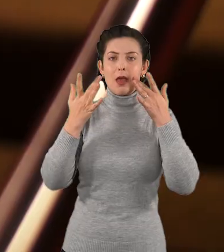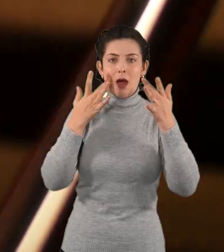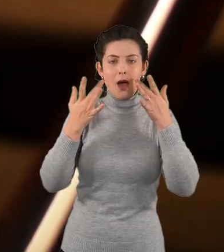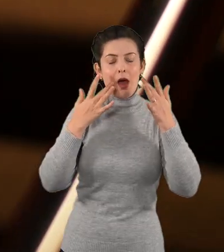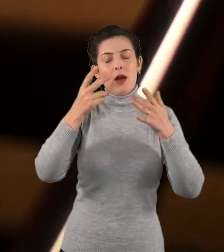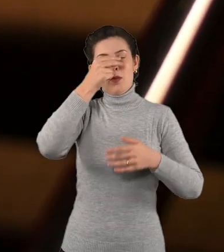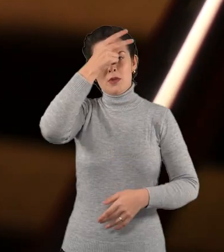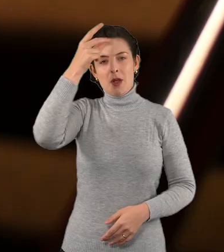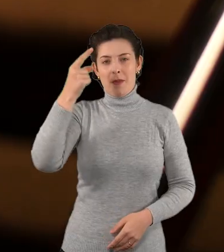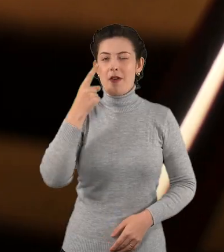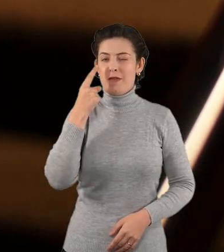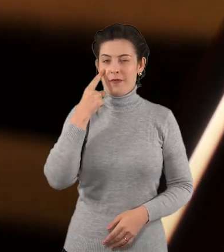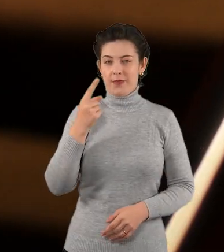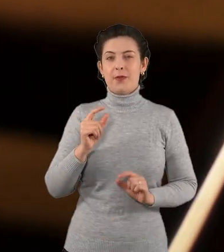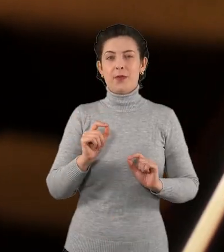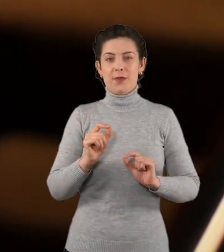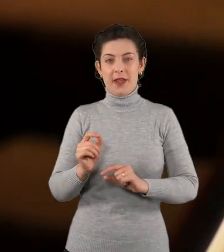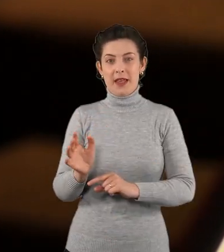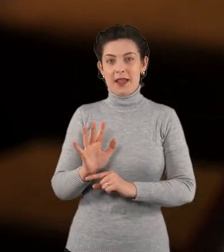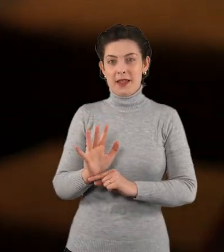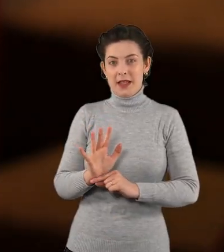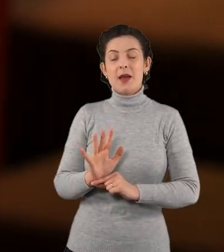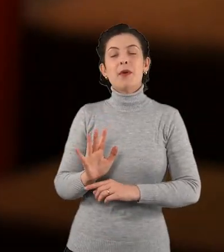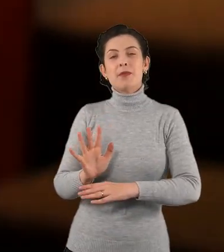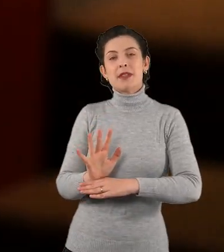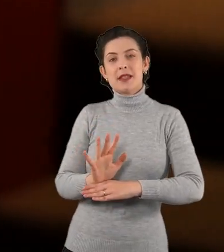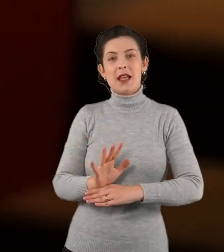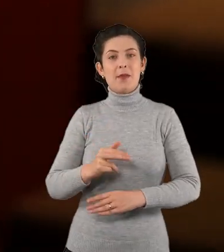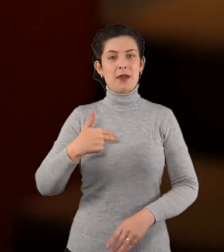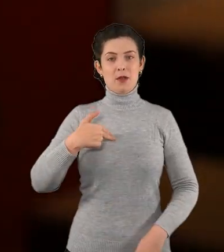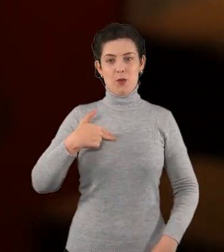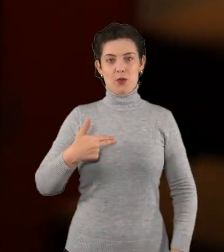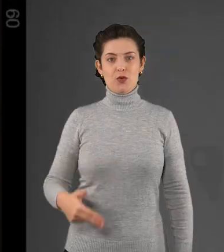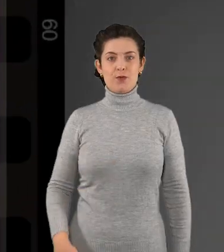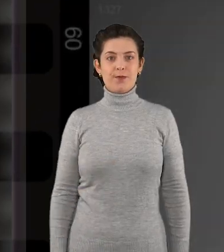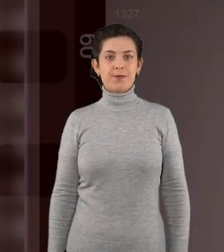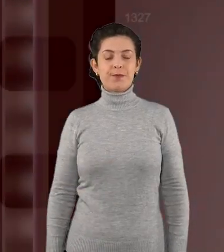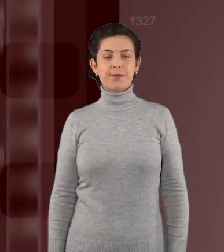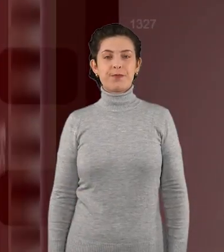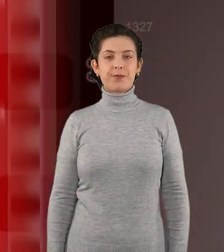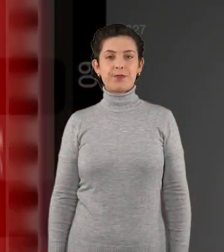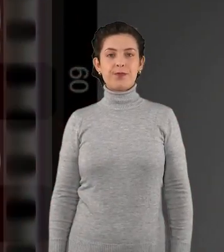Municipal. Acompanhe conosco mais essa história sobre o cinema de São Borja.